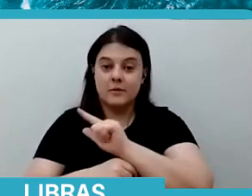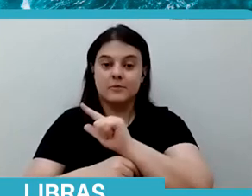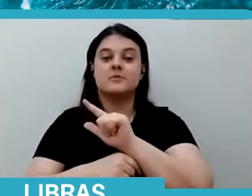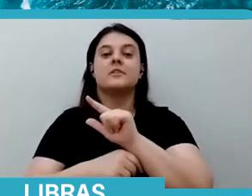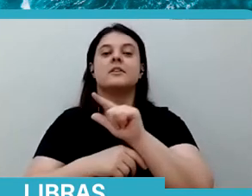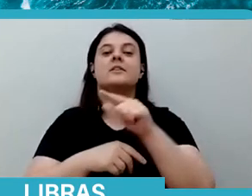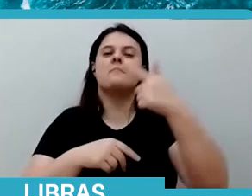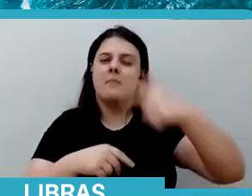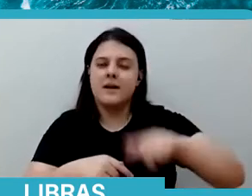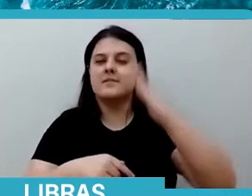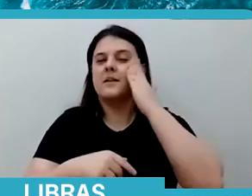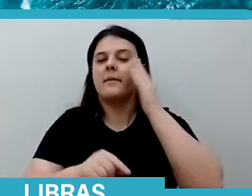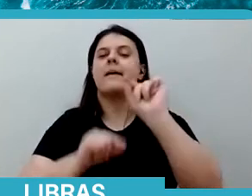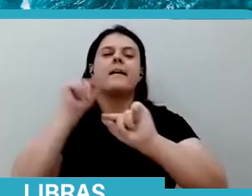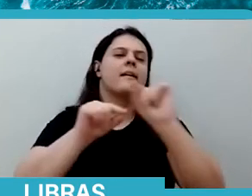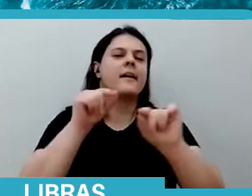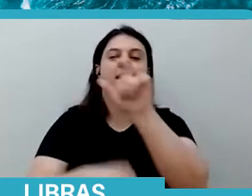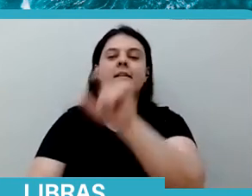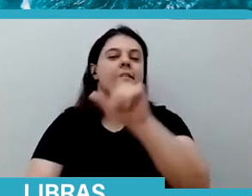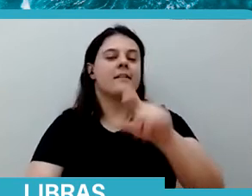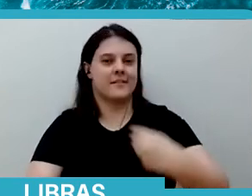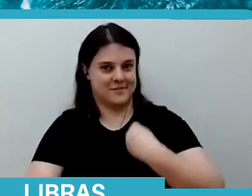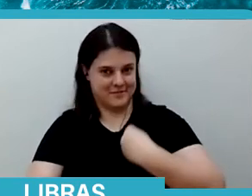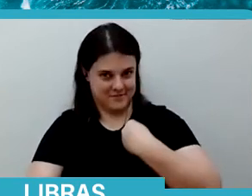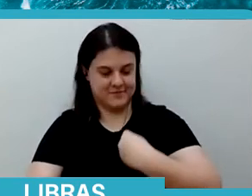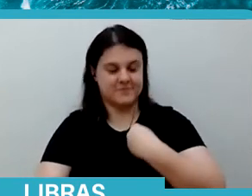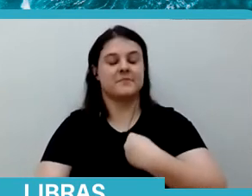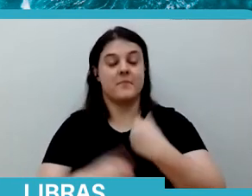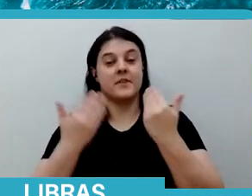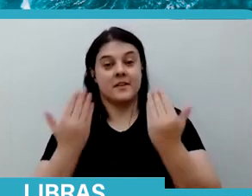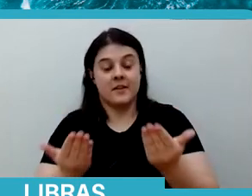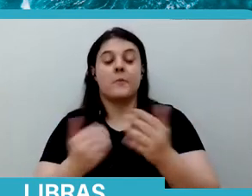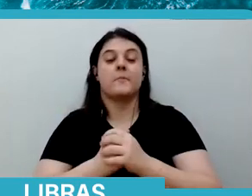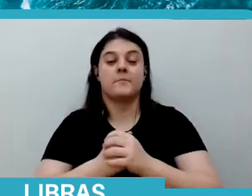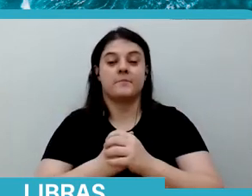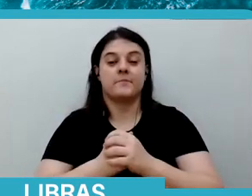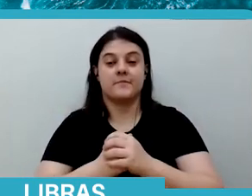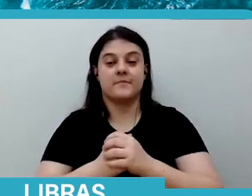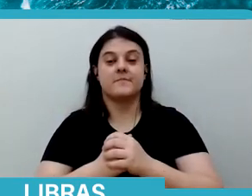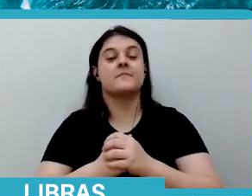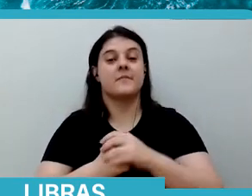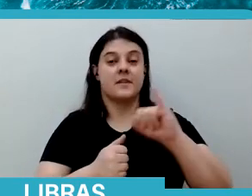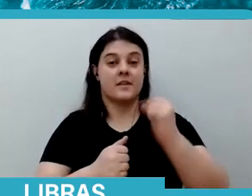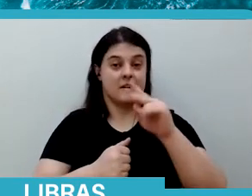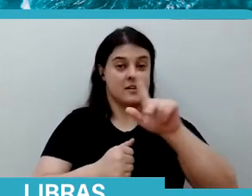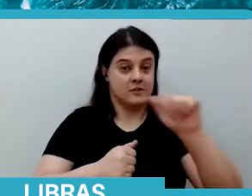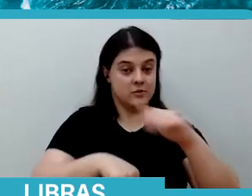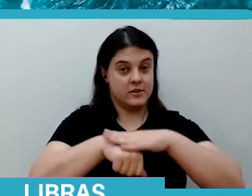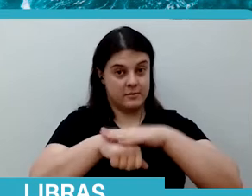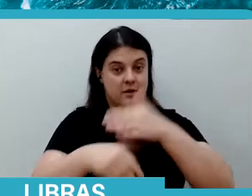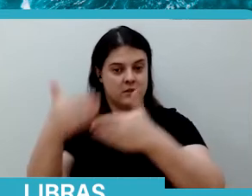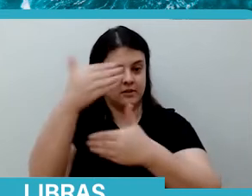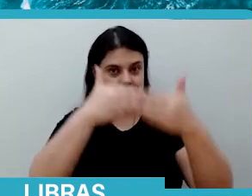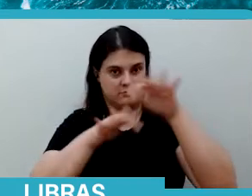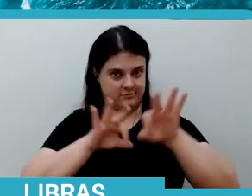saber um pouquinho mais né quem tá aqui na sala então vão a a Júlia ela vai passar